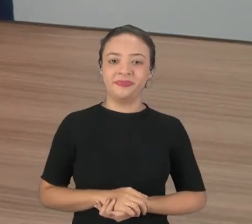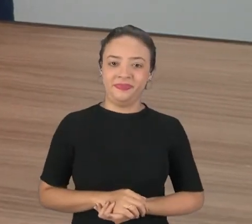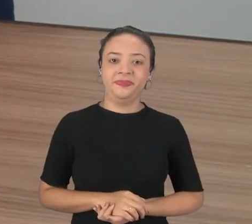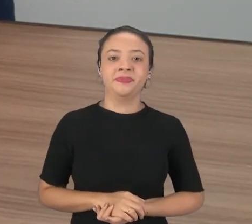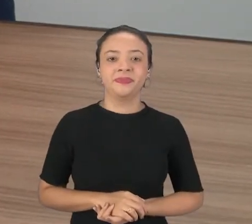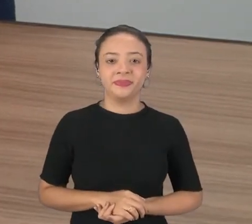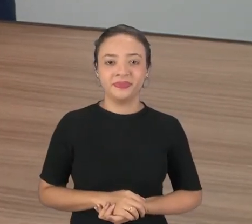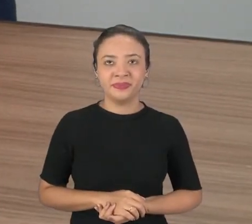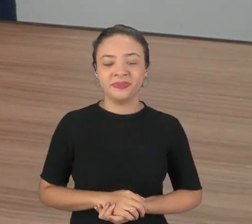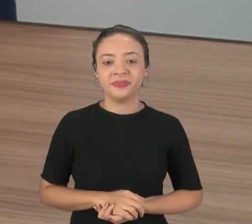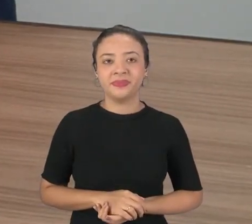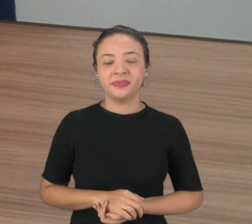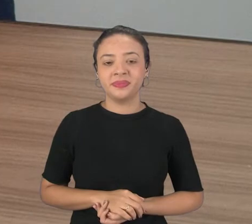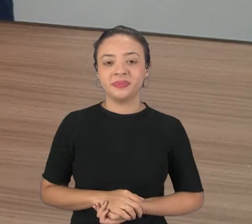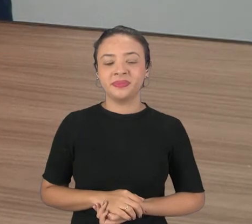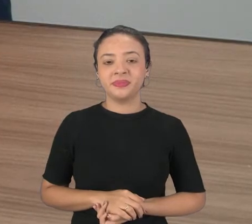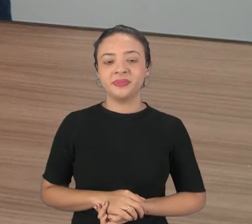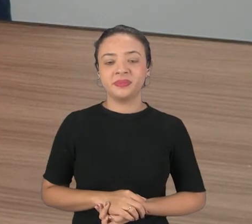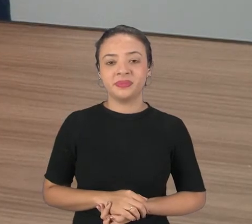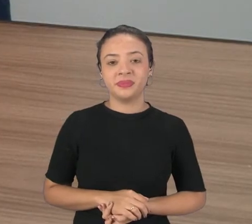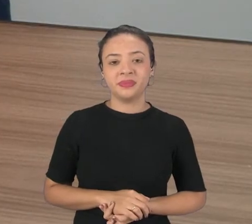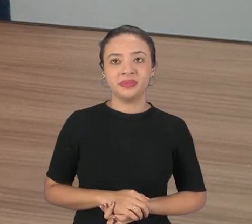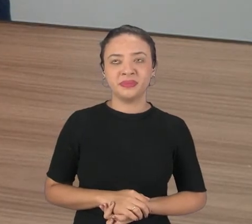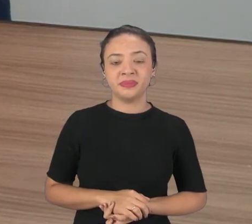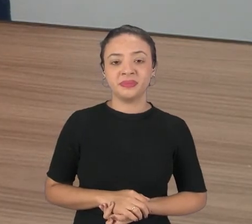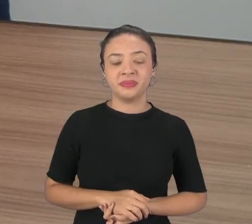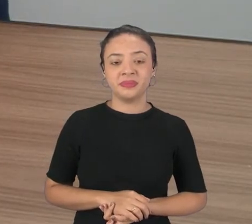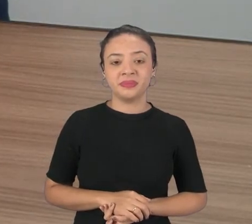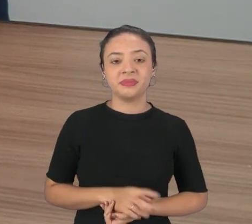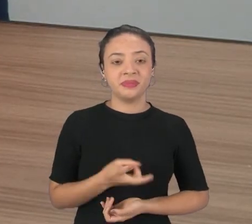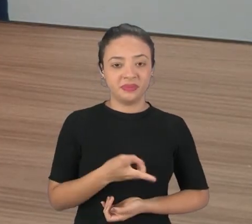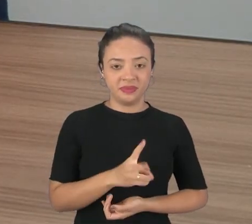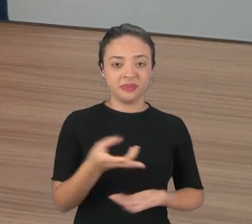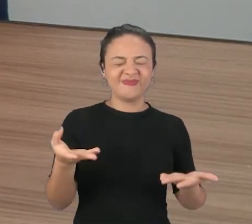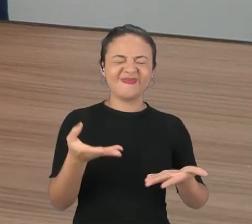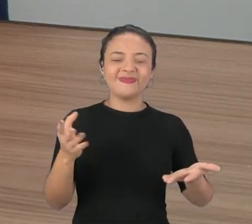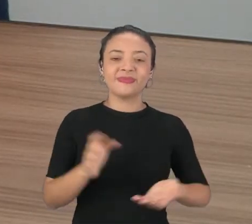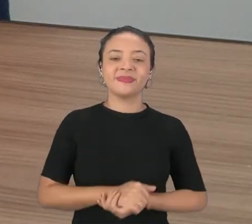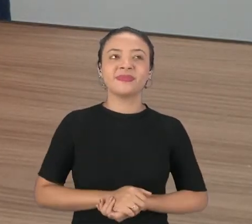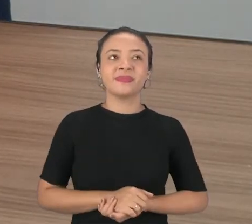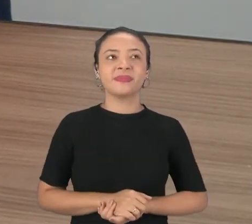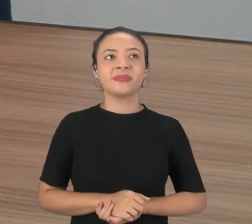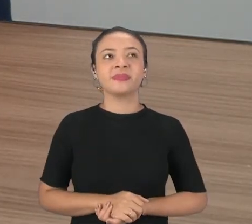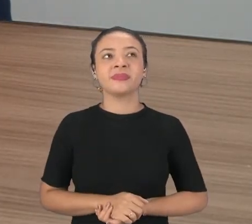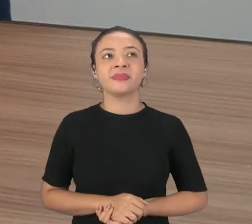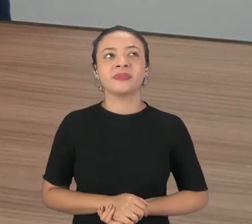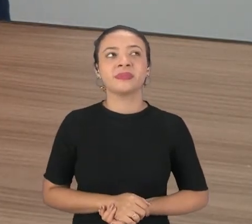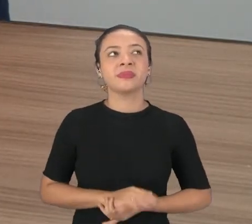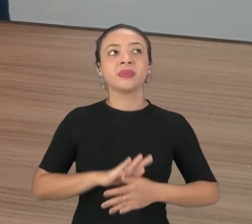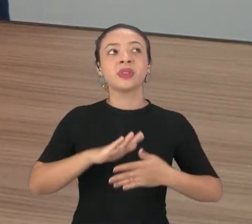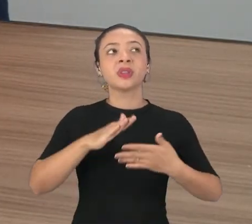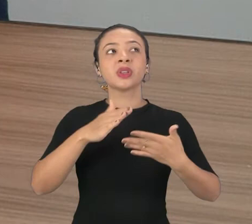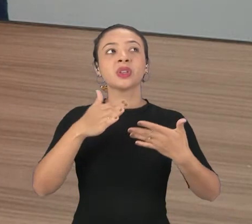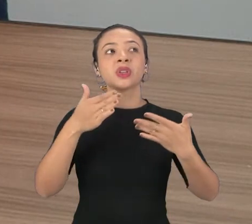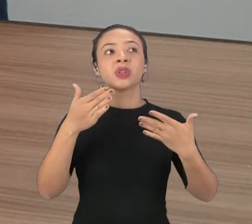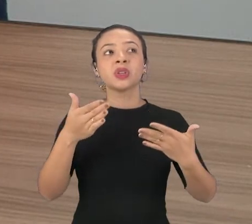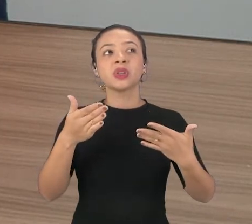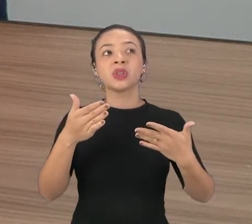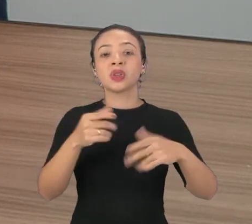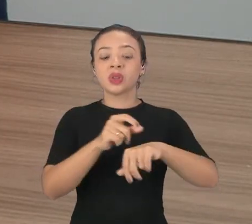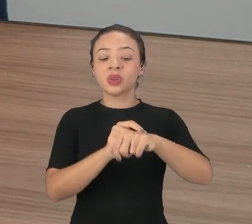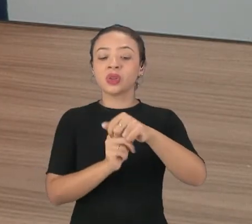mesmo o azul vamos continuar completando qual a próxima